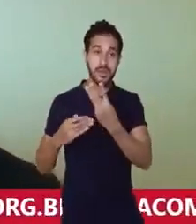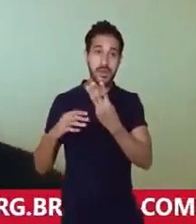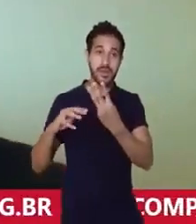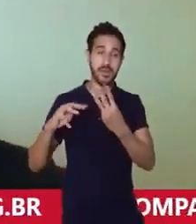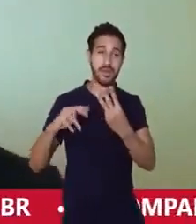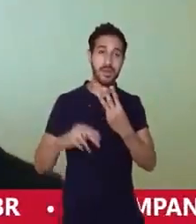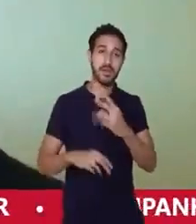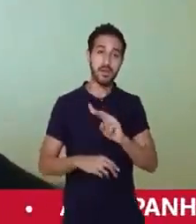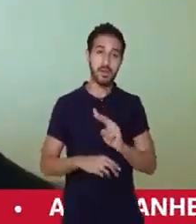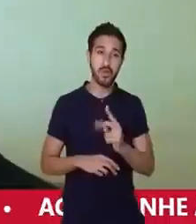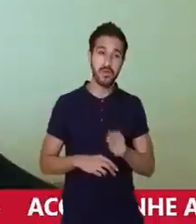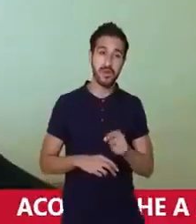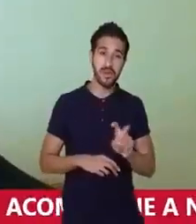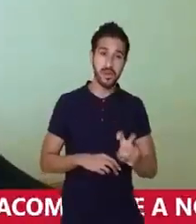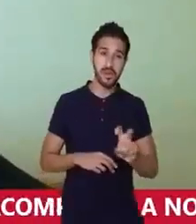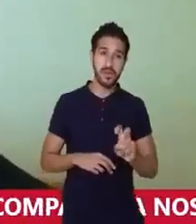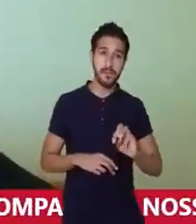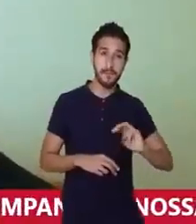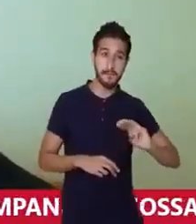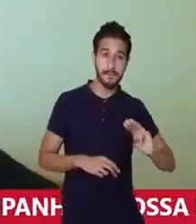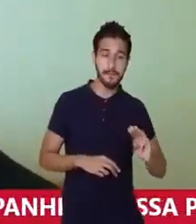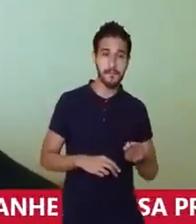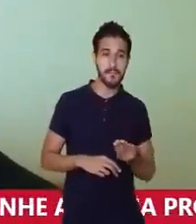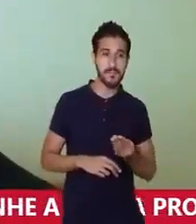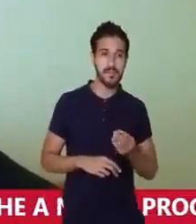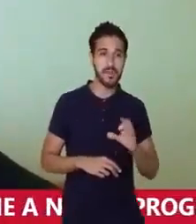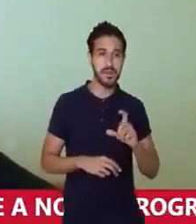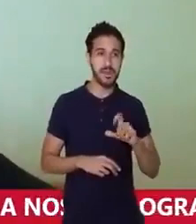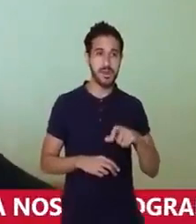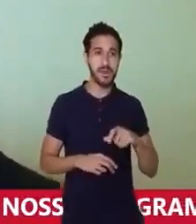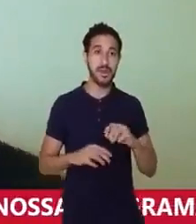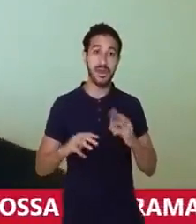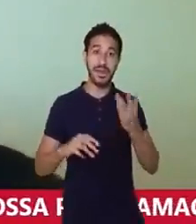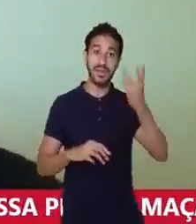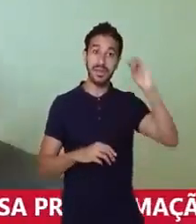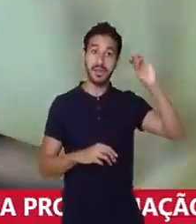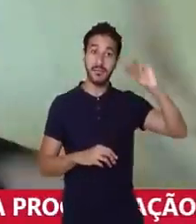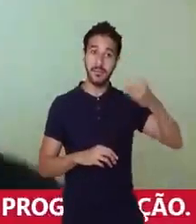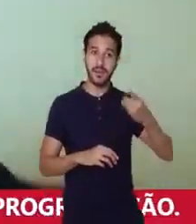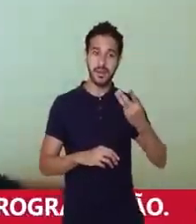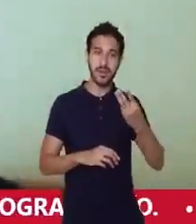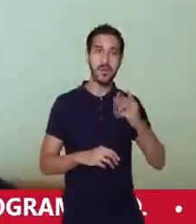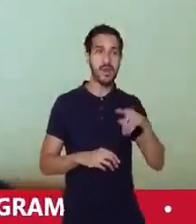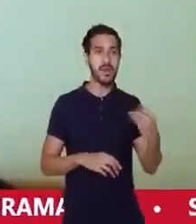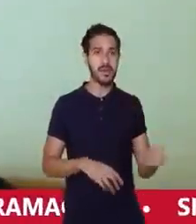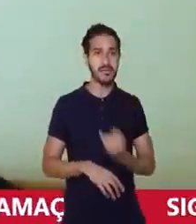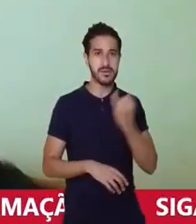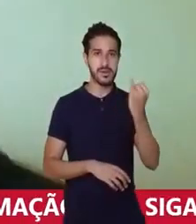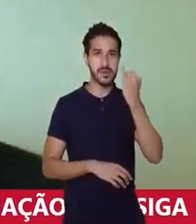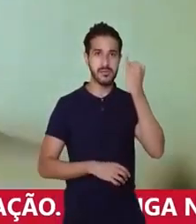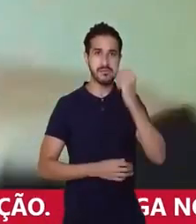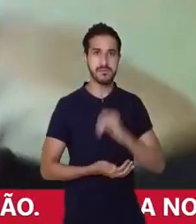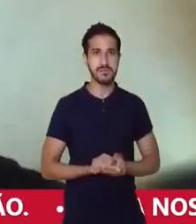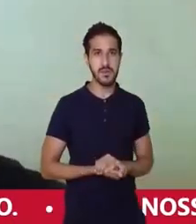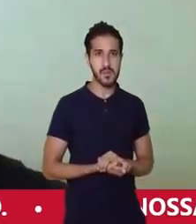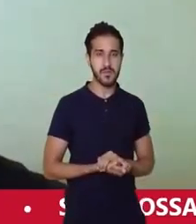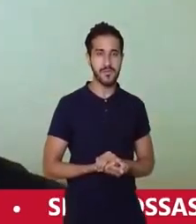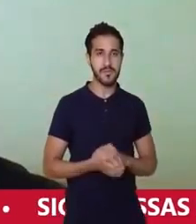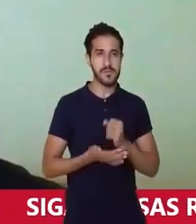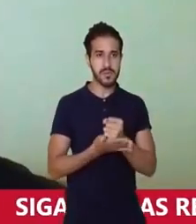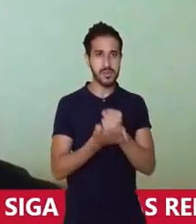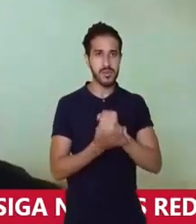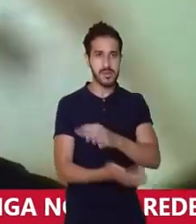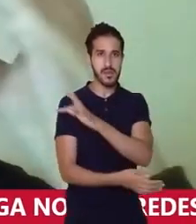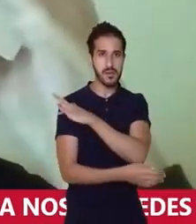3 ou de 2,5 bilhões de crédito para 30 bilhões, foi crucial.